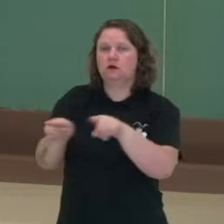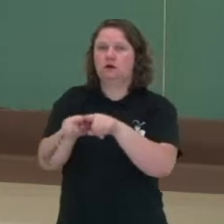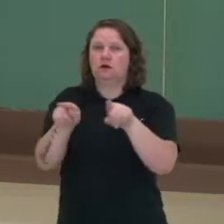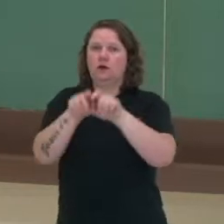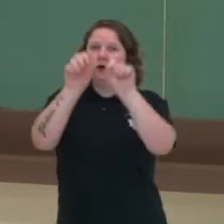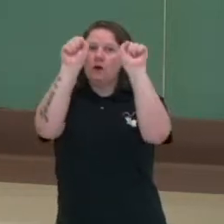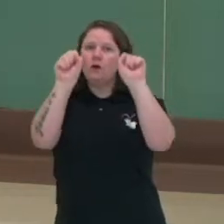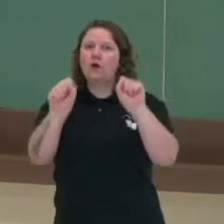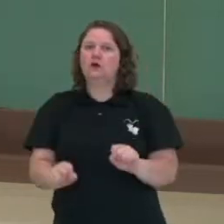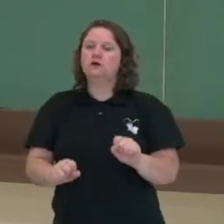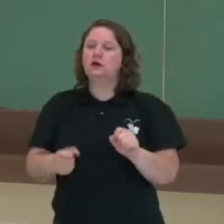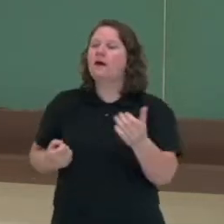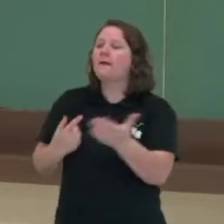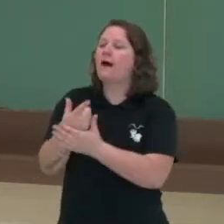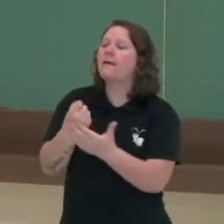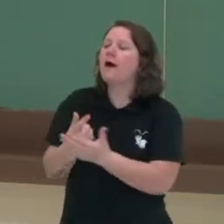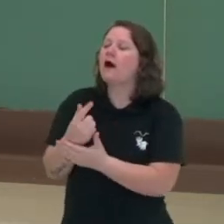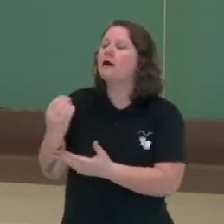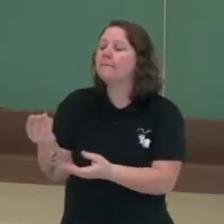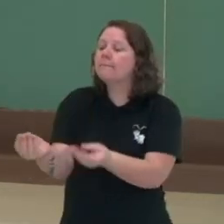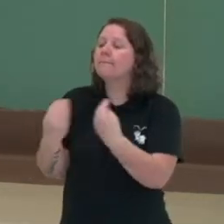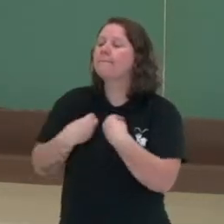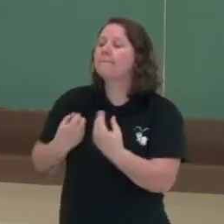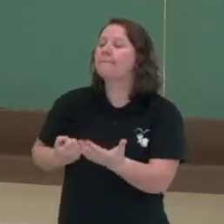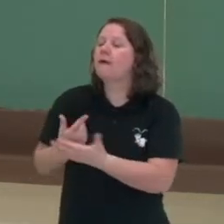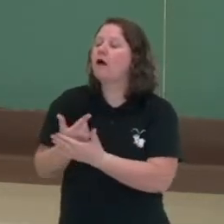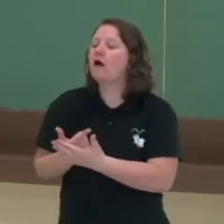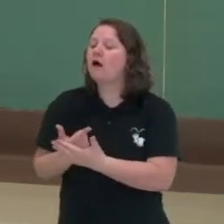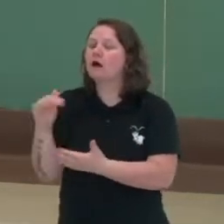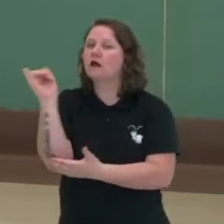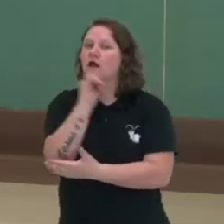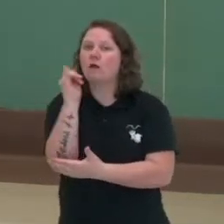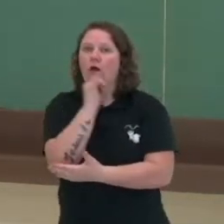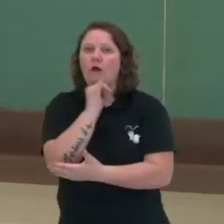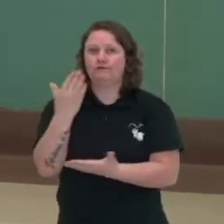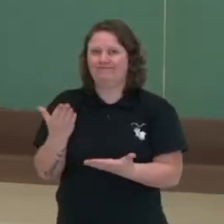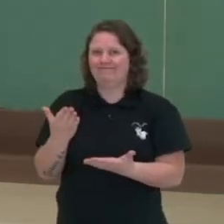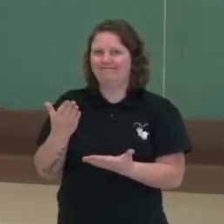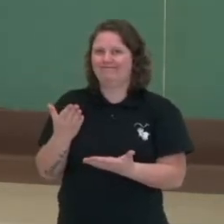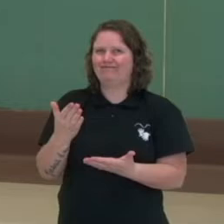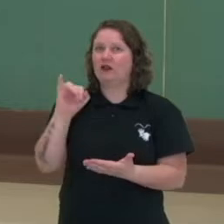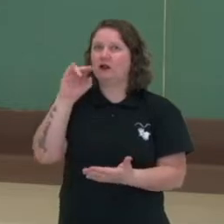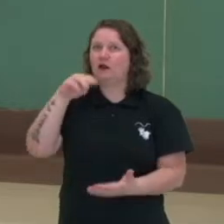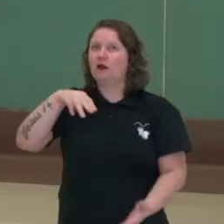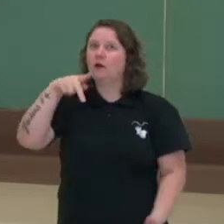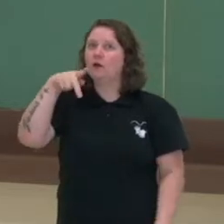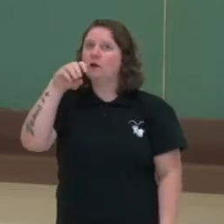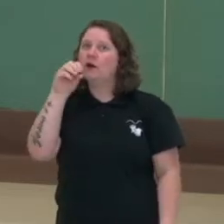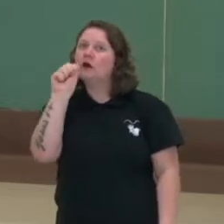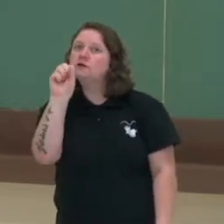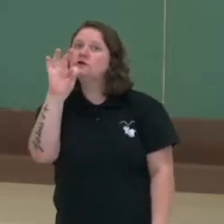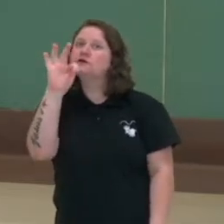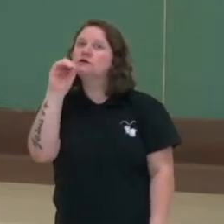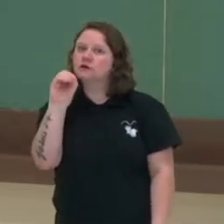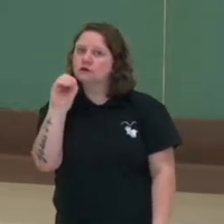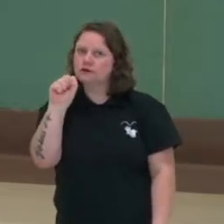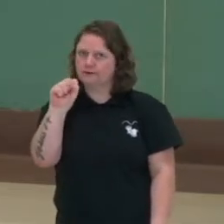poder de cobrar impostos. Então, senhorio e feudo tem diferença, professor? Mataram a charada da